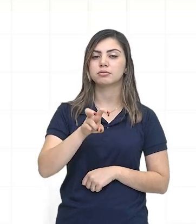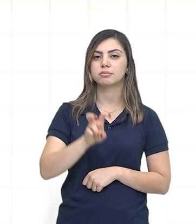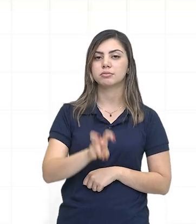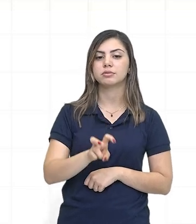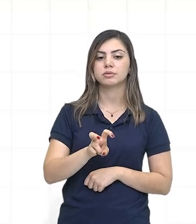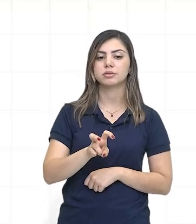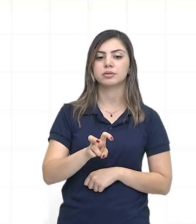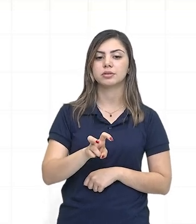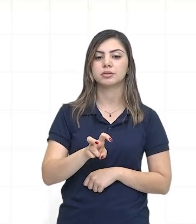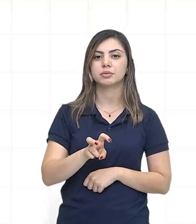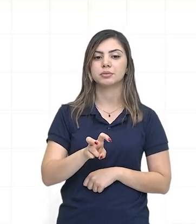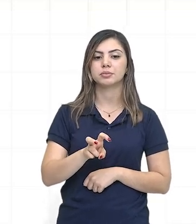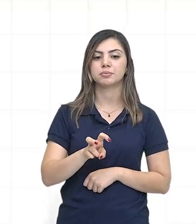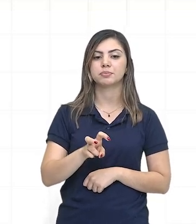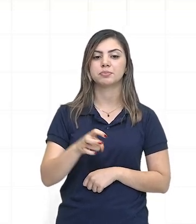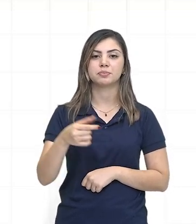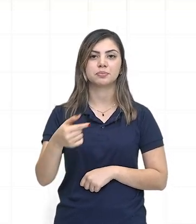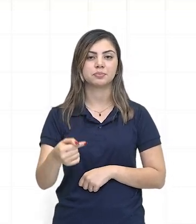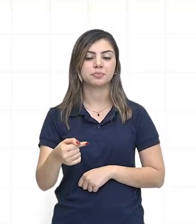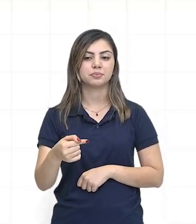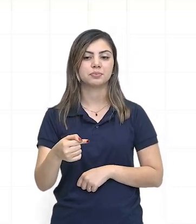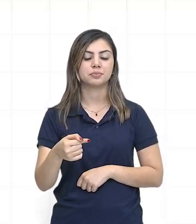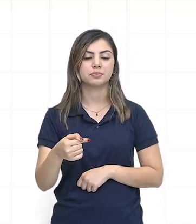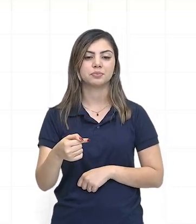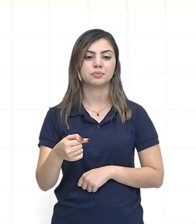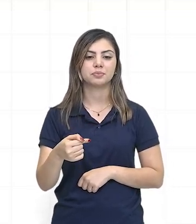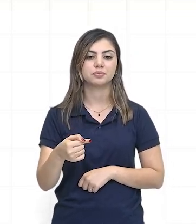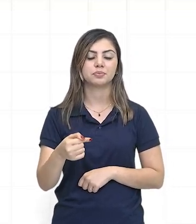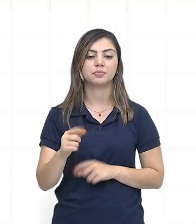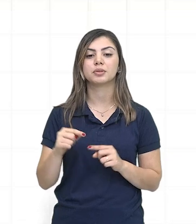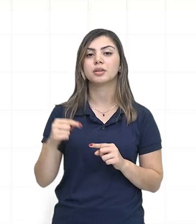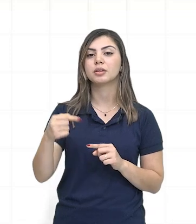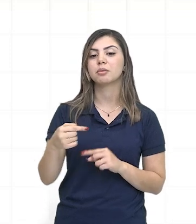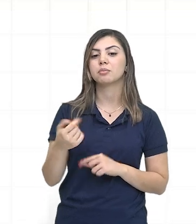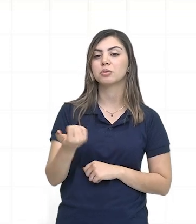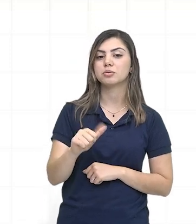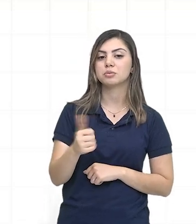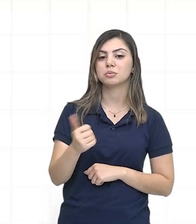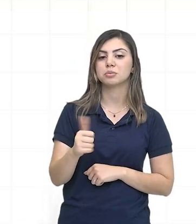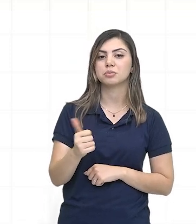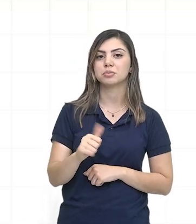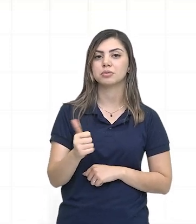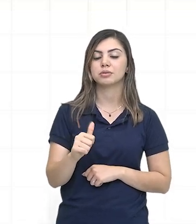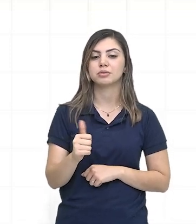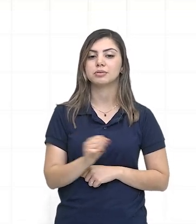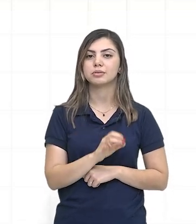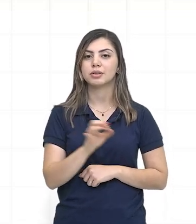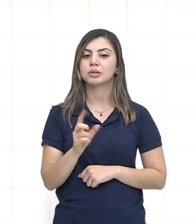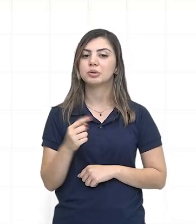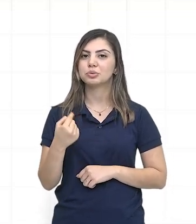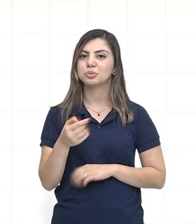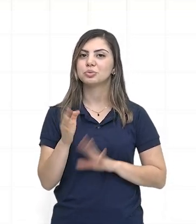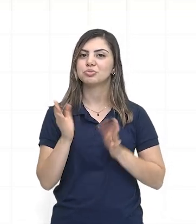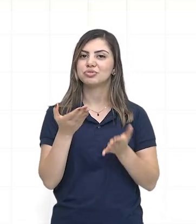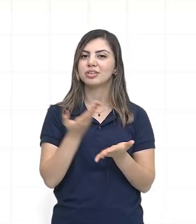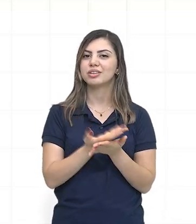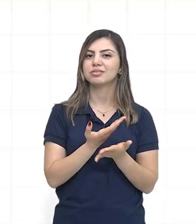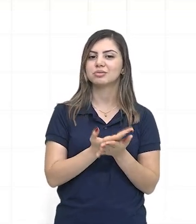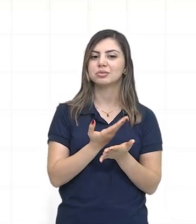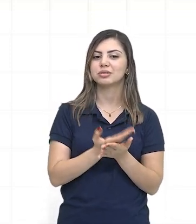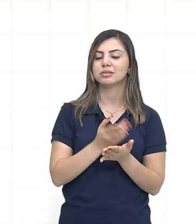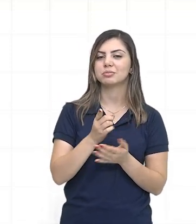o 5, depois vem o 7 e depois vem o 11. A gente viu todos esses